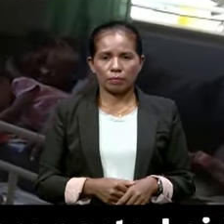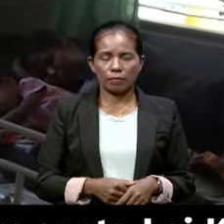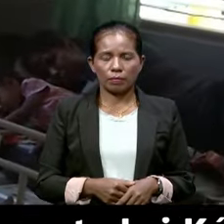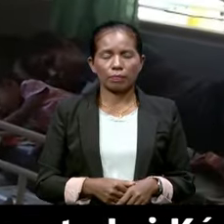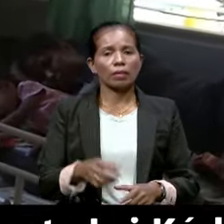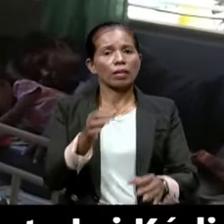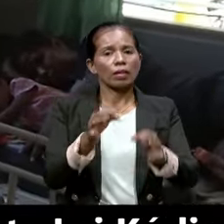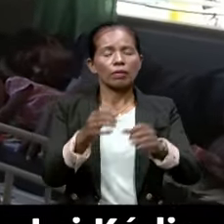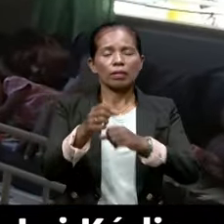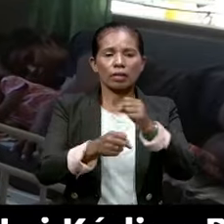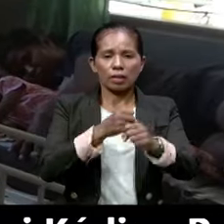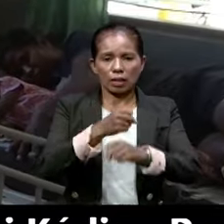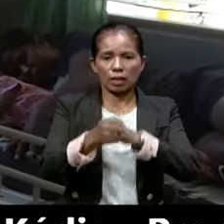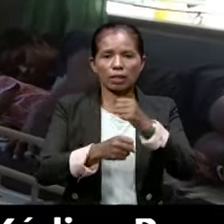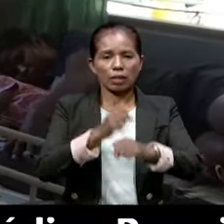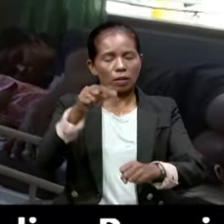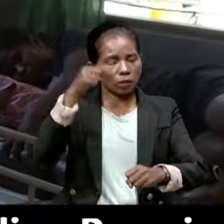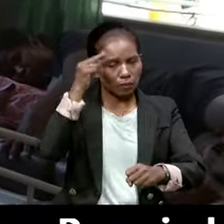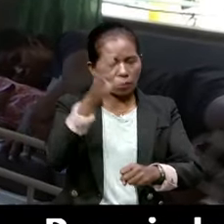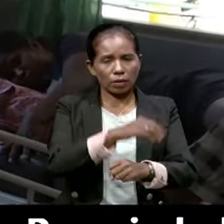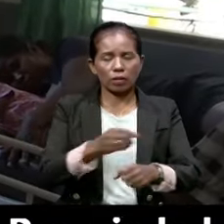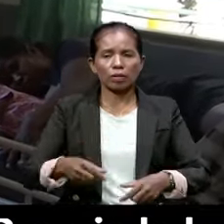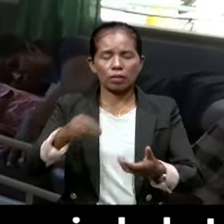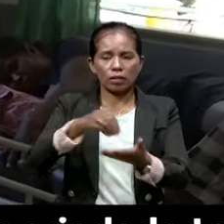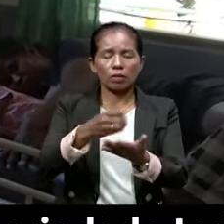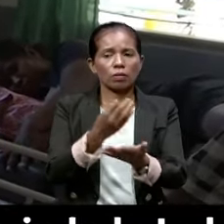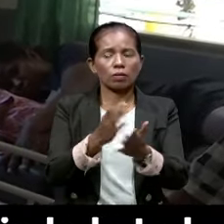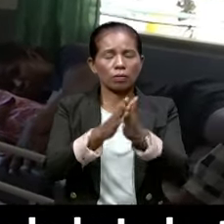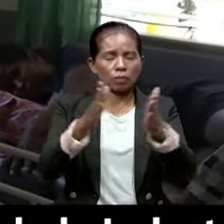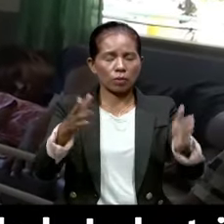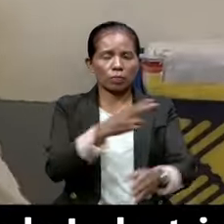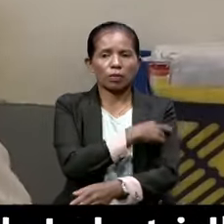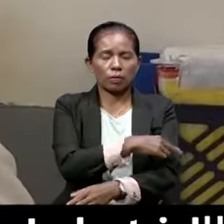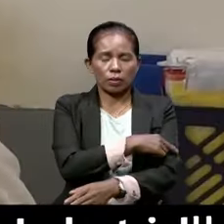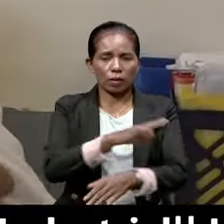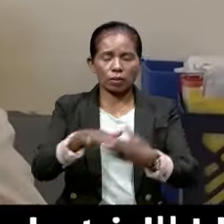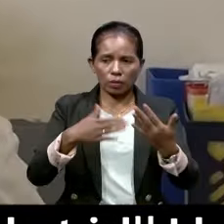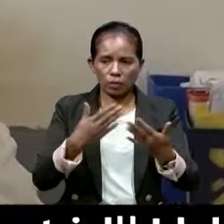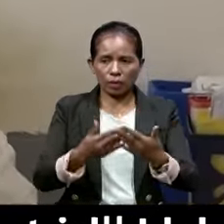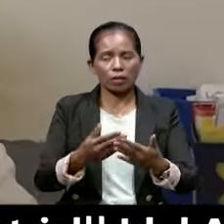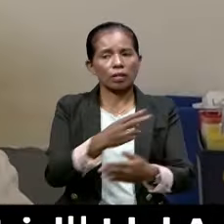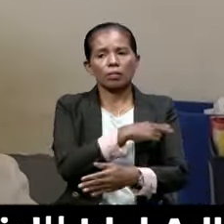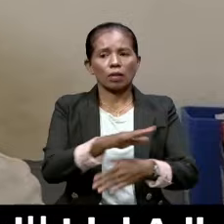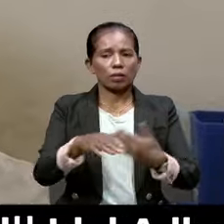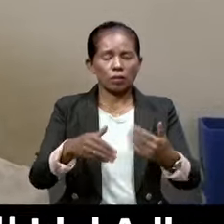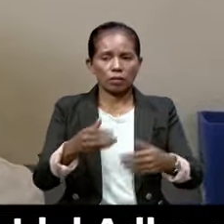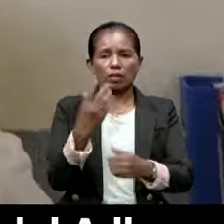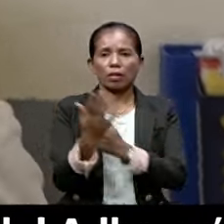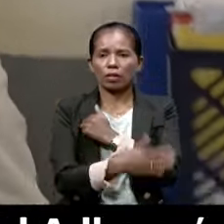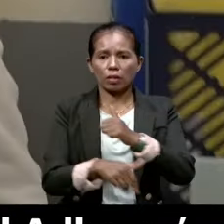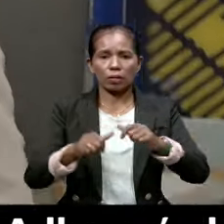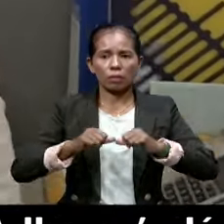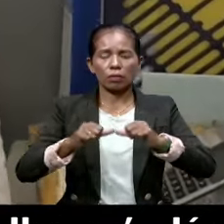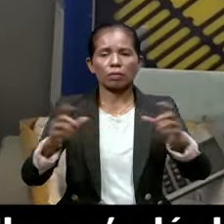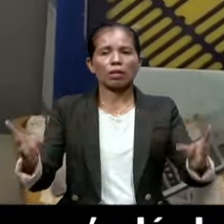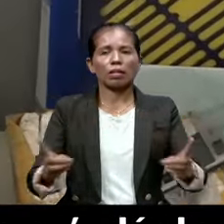Mas que tinan tinan governo aloca orçamento bot ba setor saúde, mai be Centro de Saúde Sira e Herailar continua enfrenta